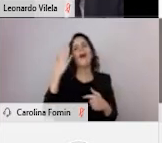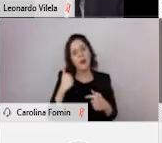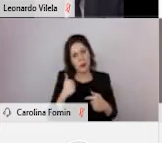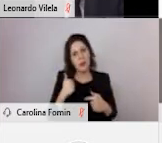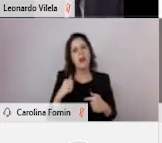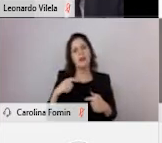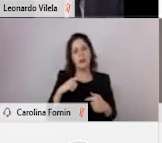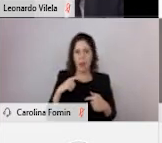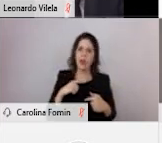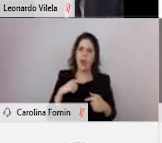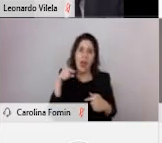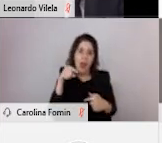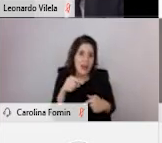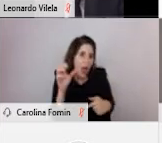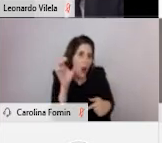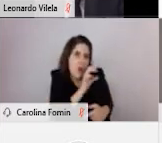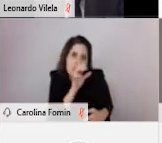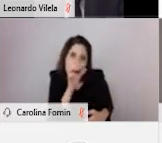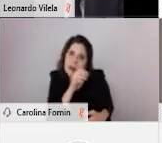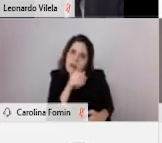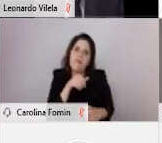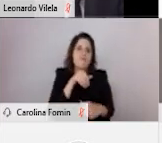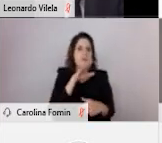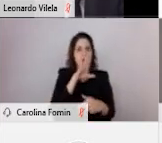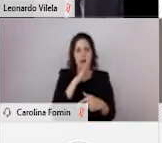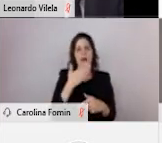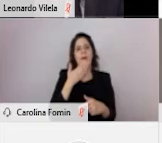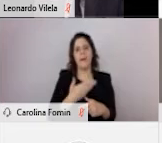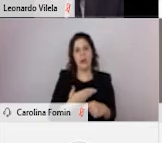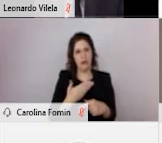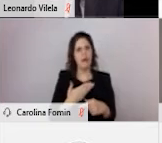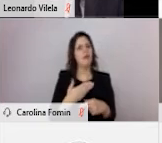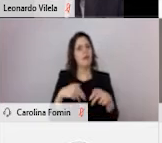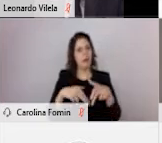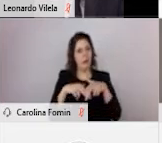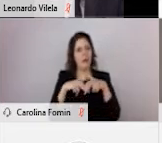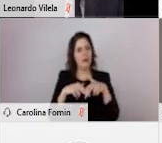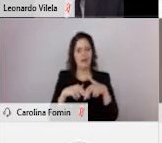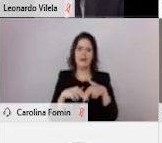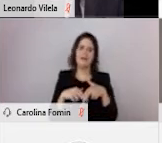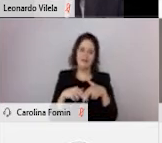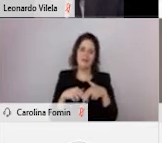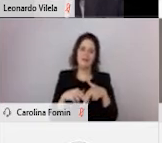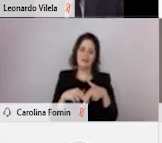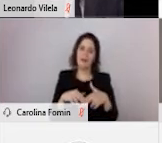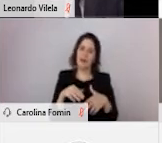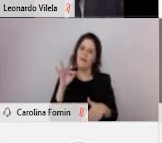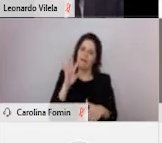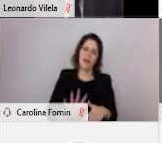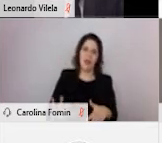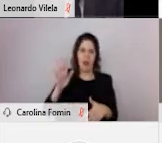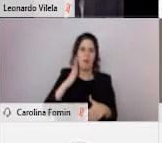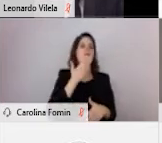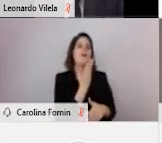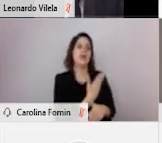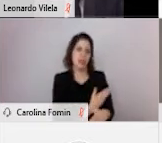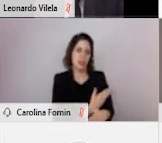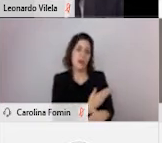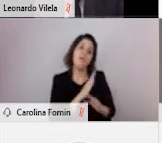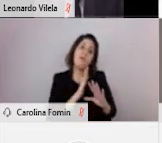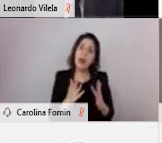a dizer, urgentes, né, que sejam demandadas na Natijus Federal, mas permite-se entender